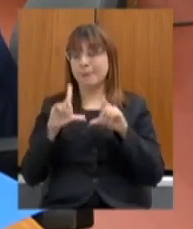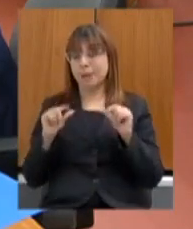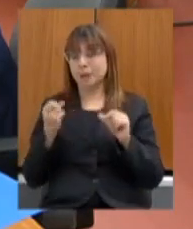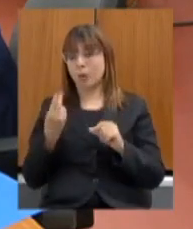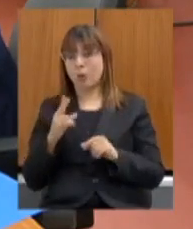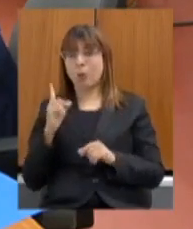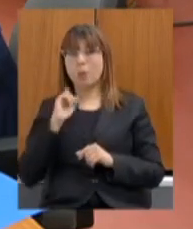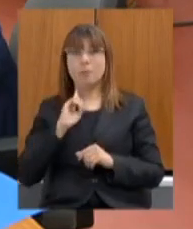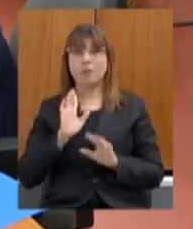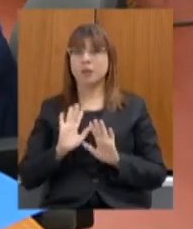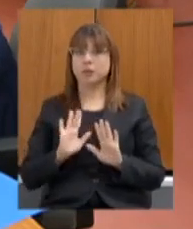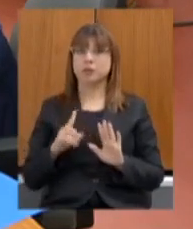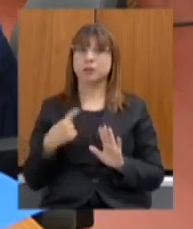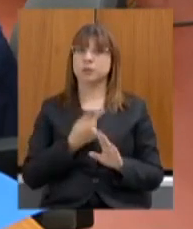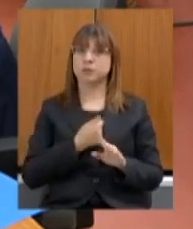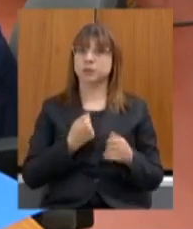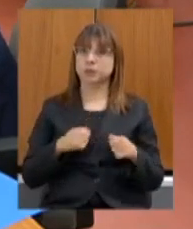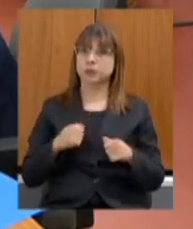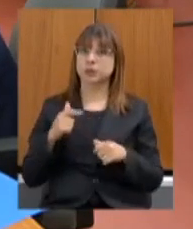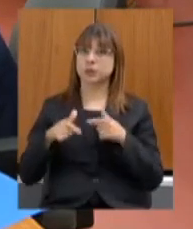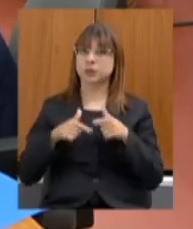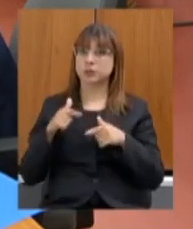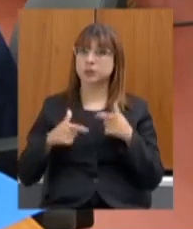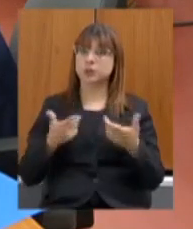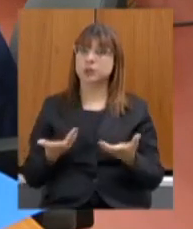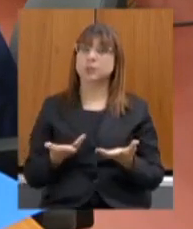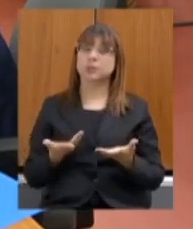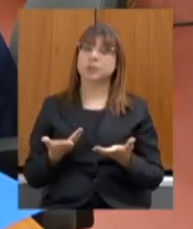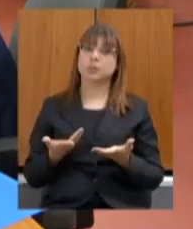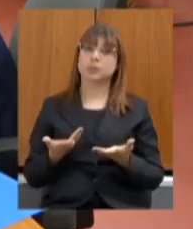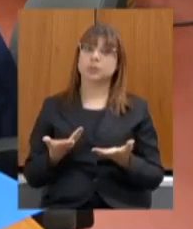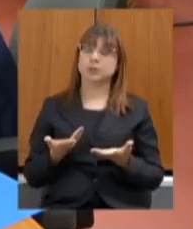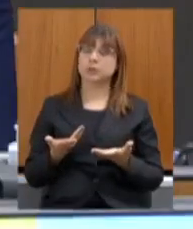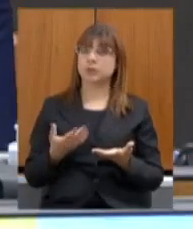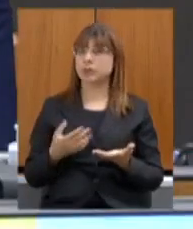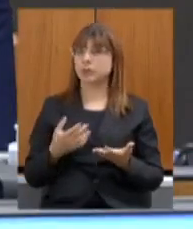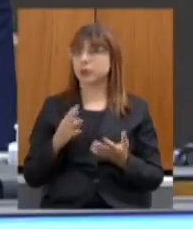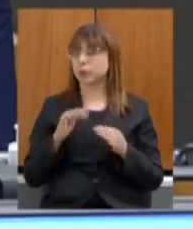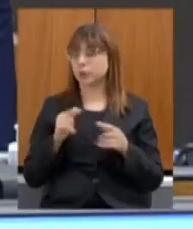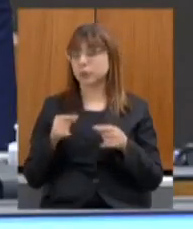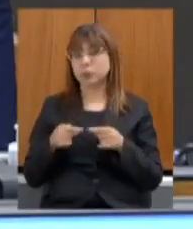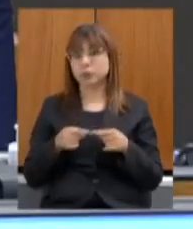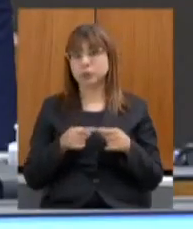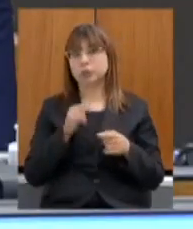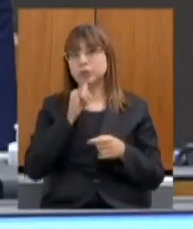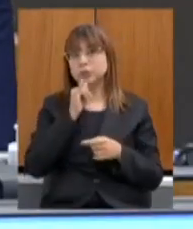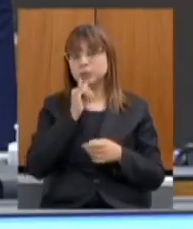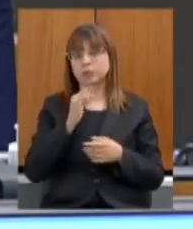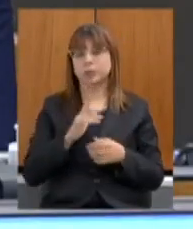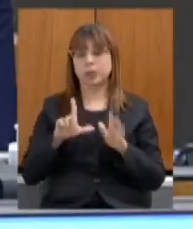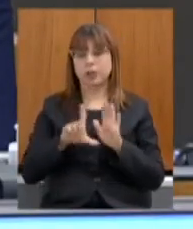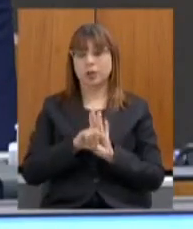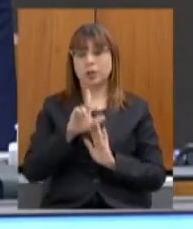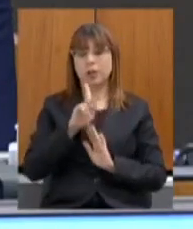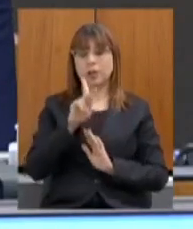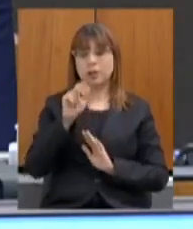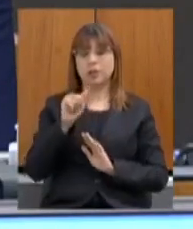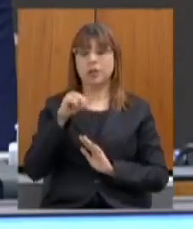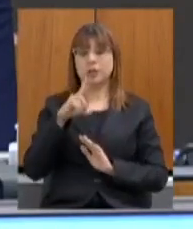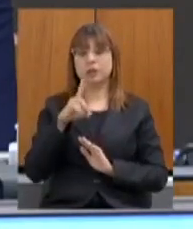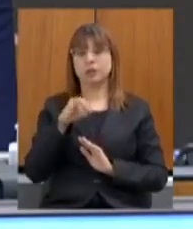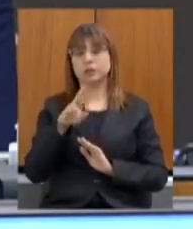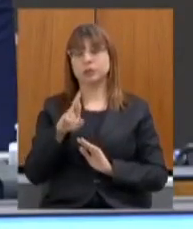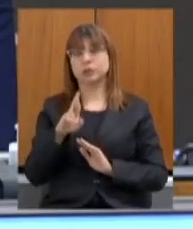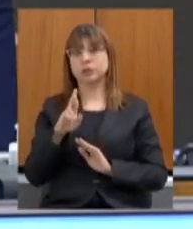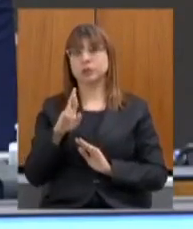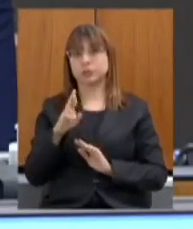por todas as frentes. Temos hoje, por exemplo, com o governo federal, a questão da lei Candir, que tramita, o